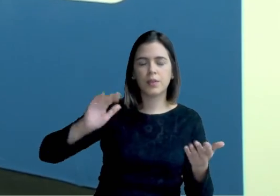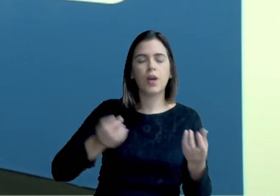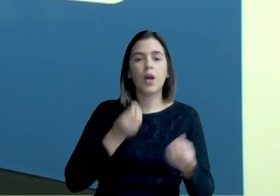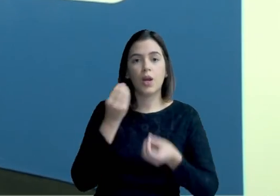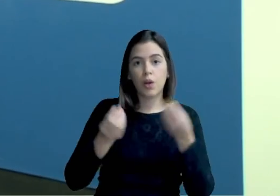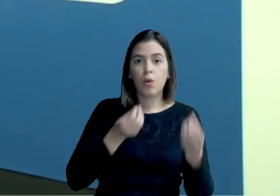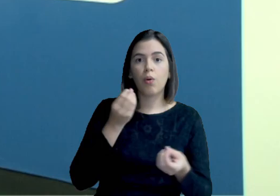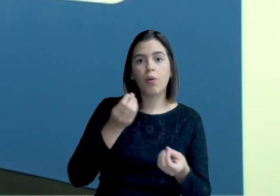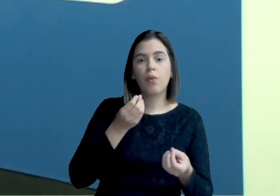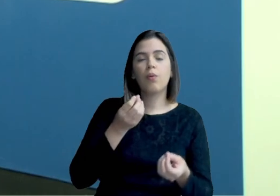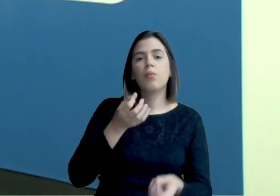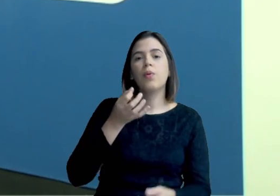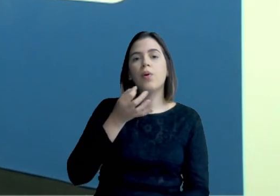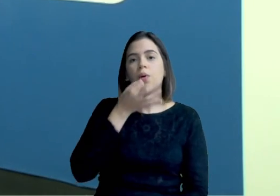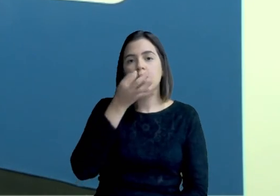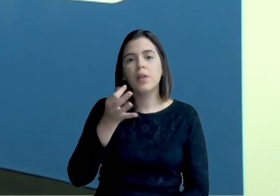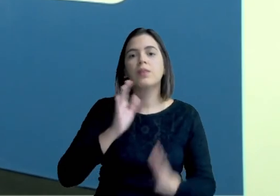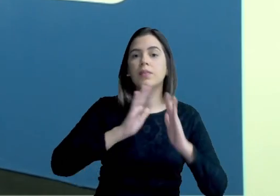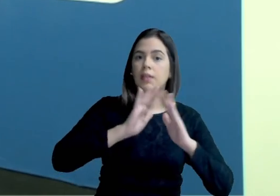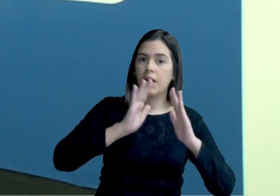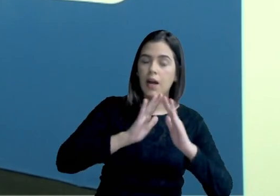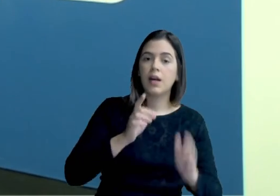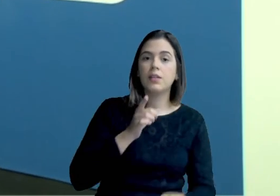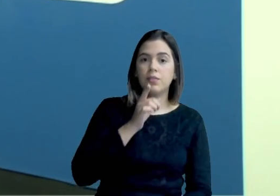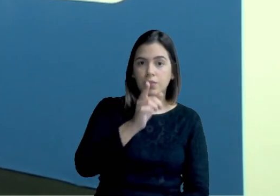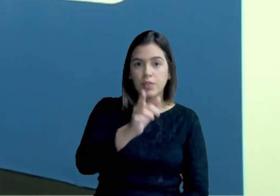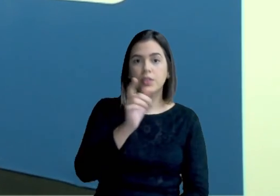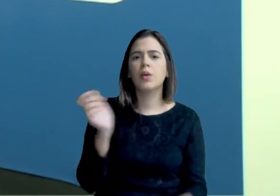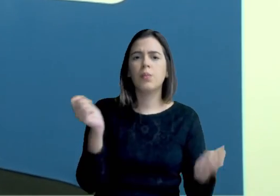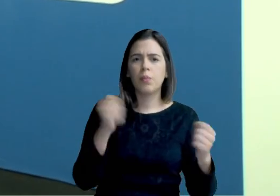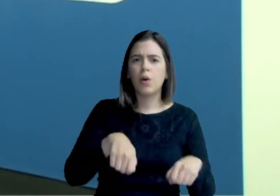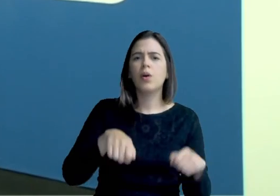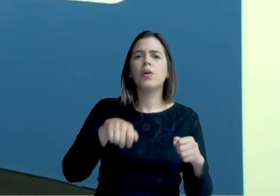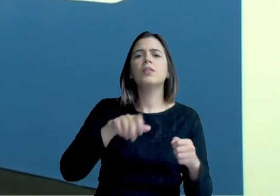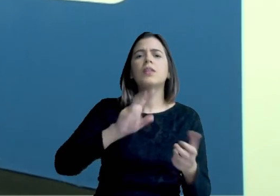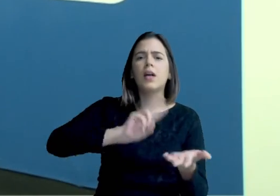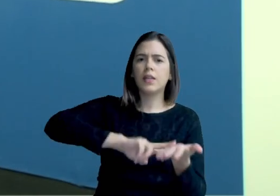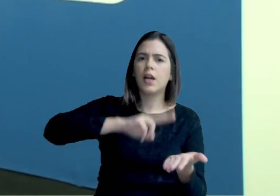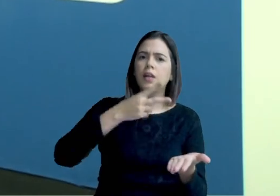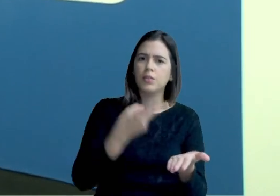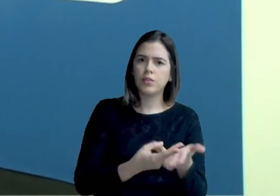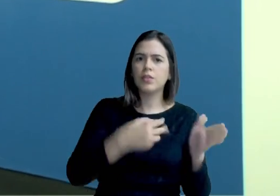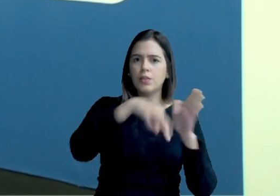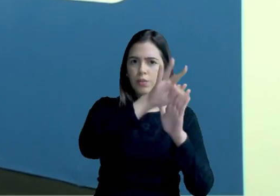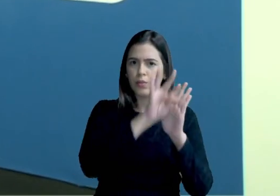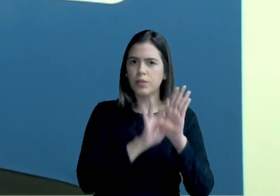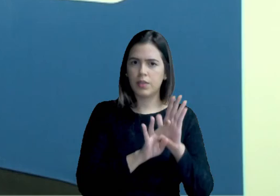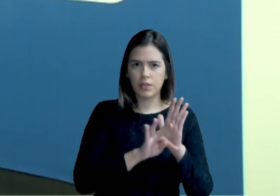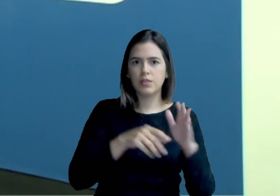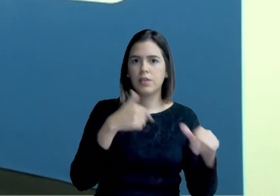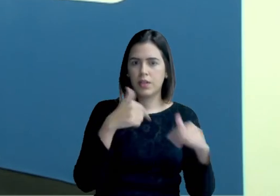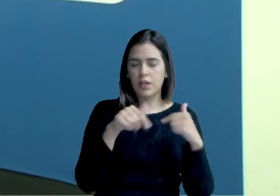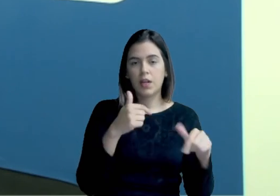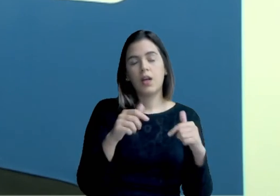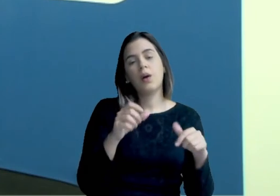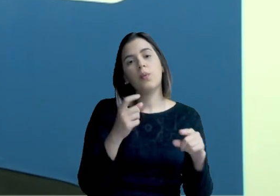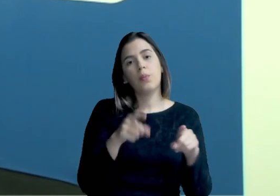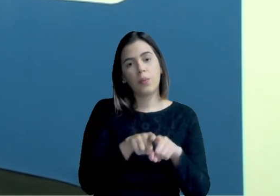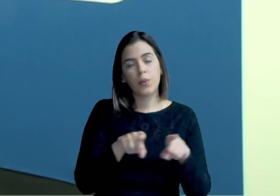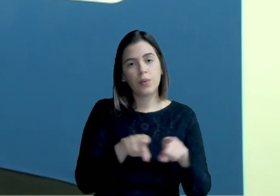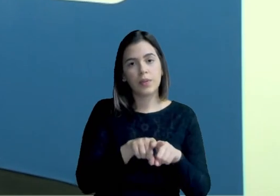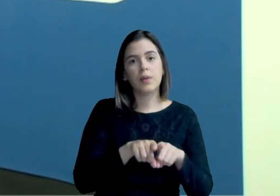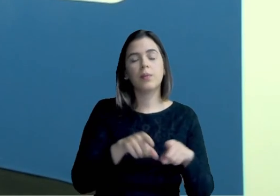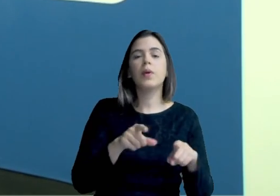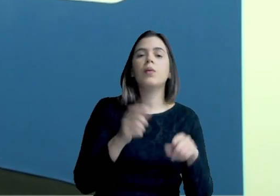como dica para casa, eu sugiro que vocês traduzam o texto que a gente trabalhou, porque não deixa de ser